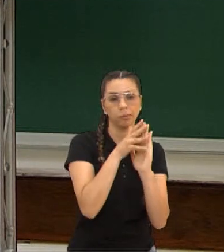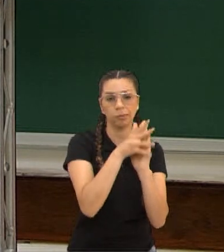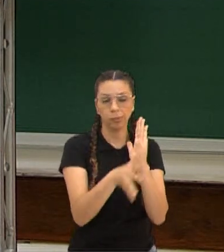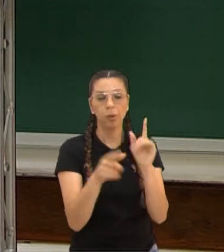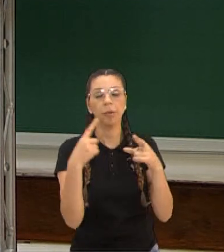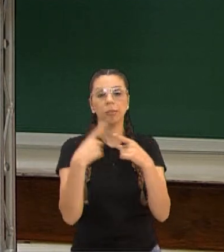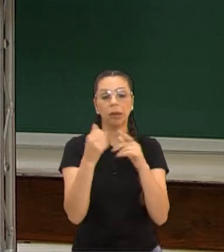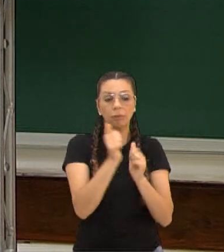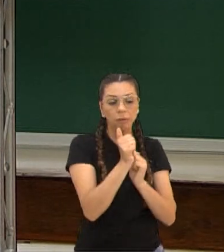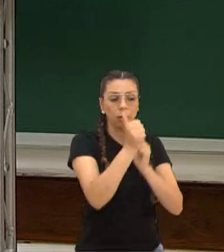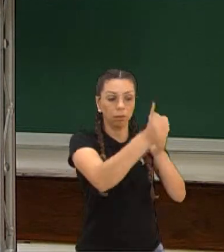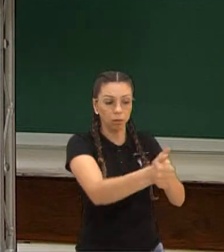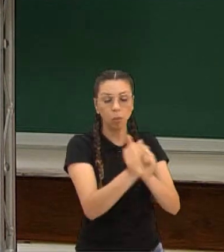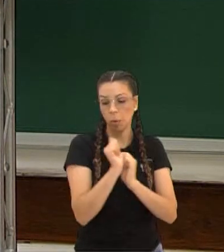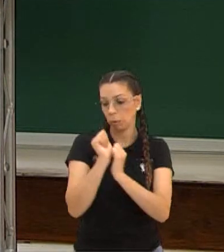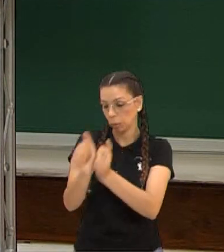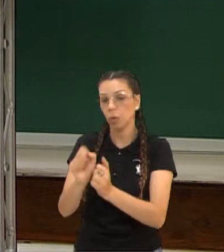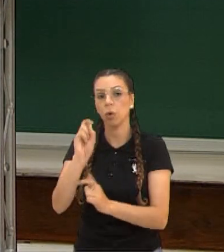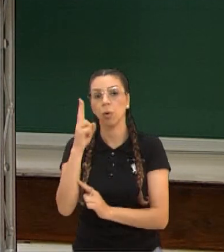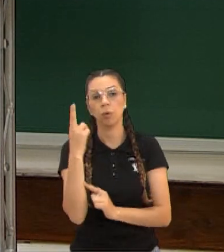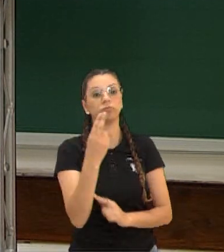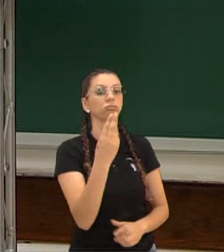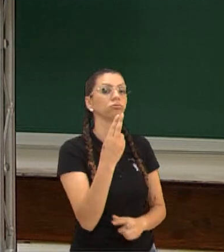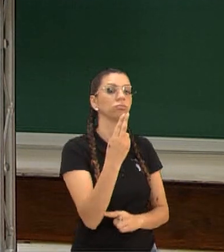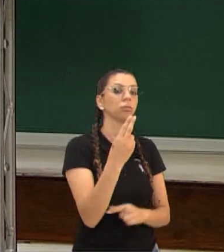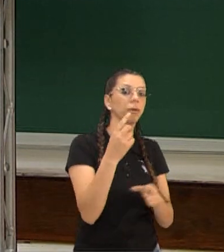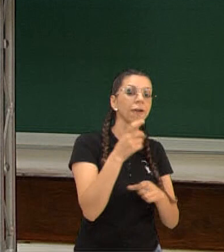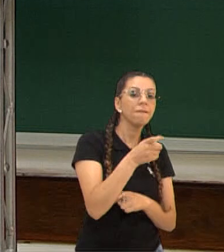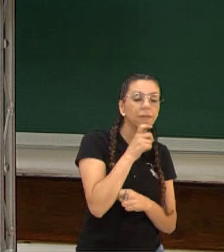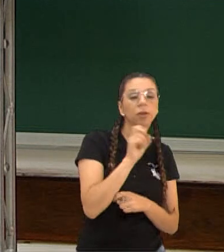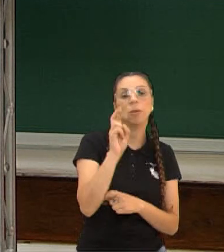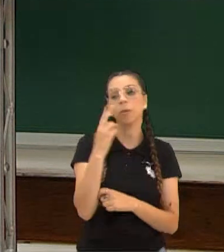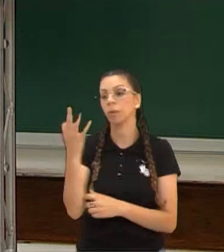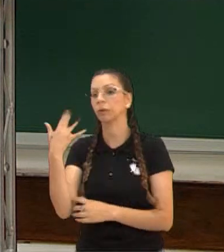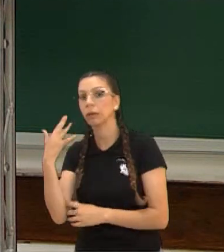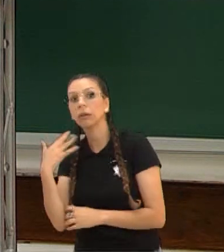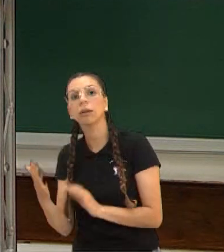estar acompanhando para se tornar quente ou fria. Né? Então, vamos lá.